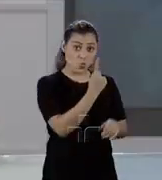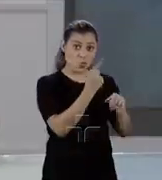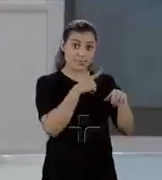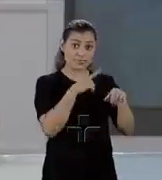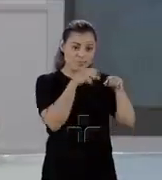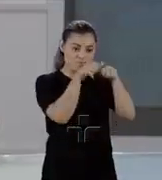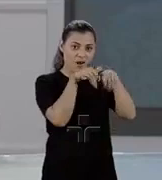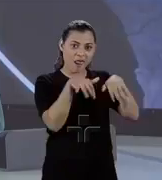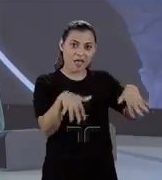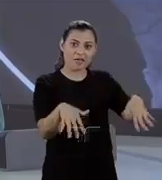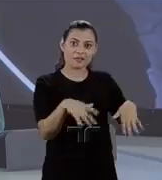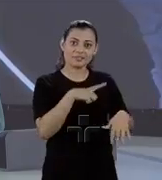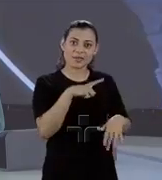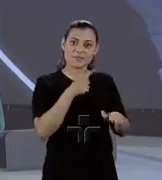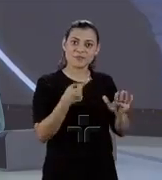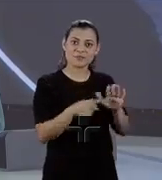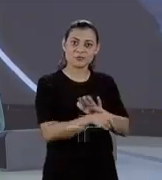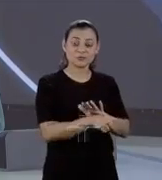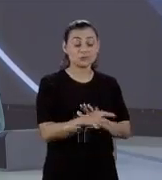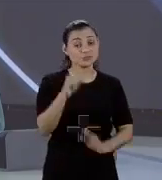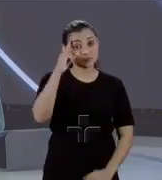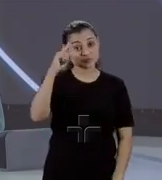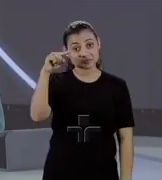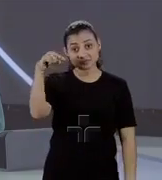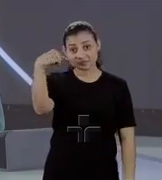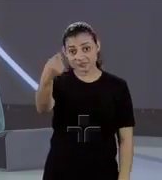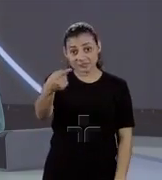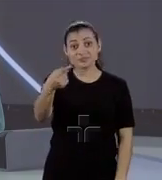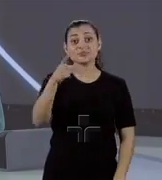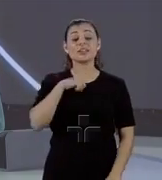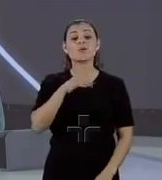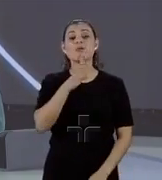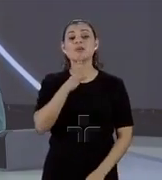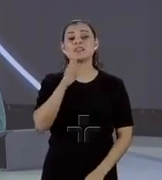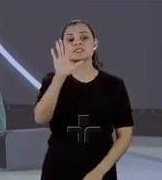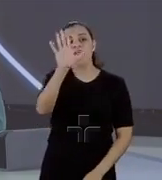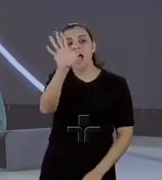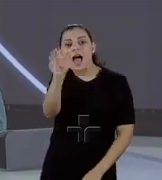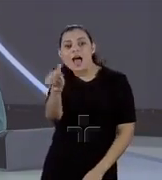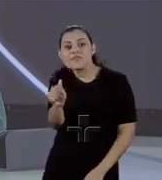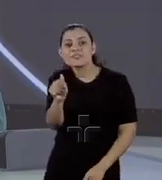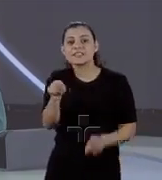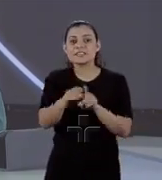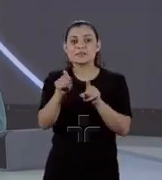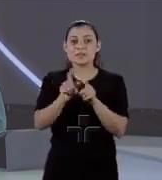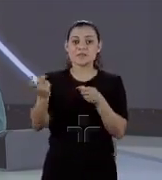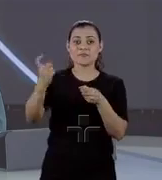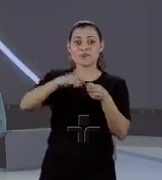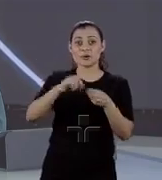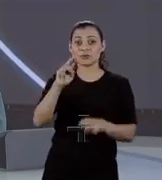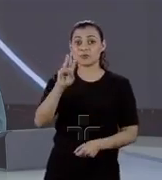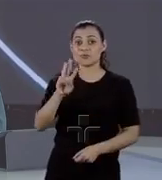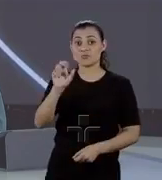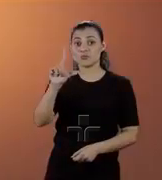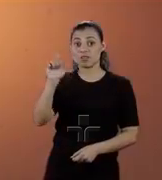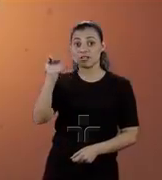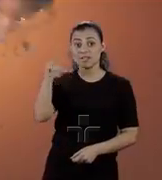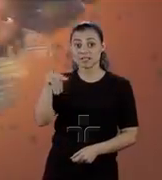muito feliz. E na semana que vem nós vamos conhecer um pouco mais sobre a África. Será a volta do jornalista William Correia à tela da